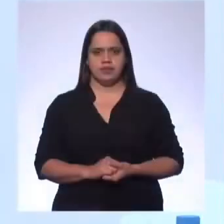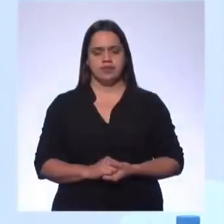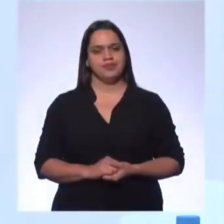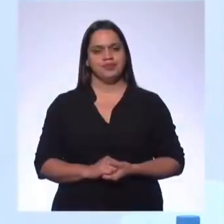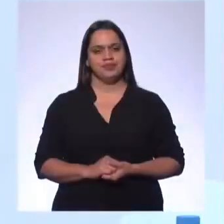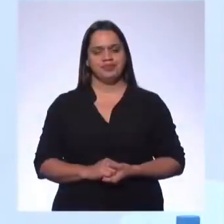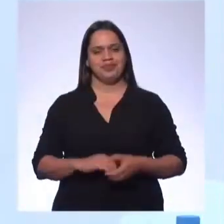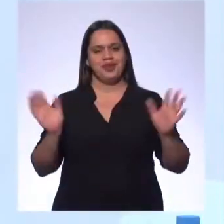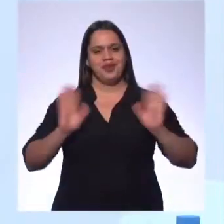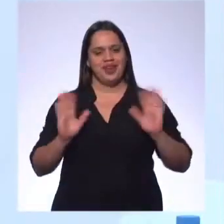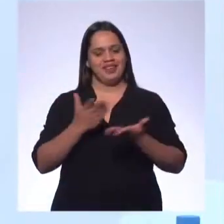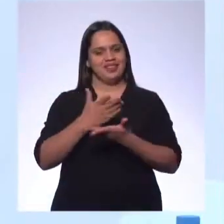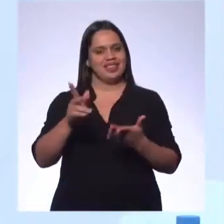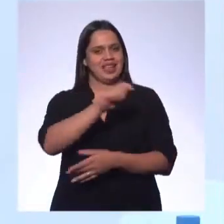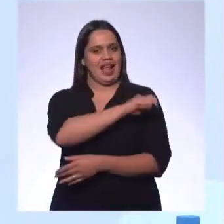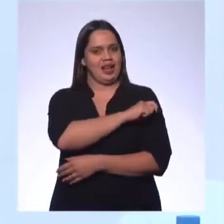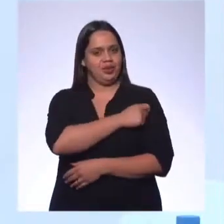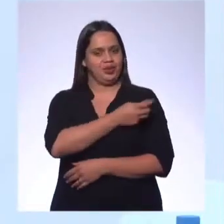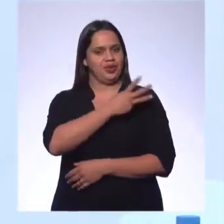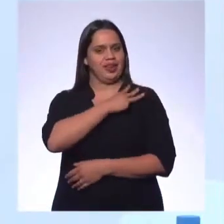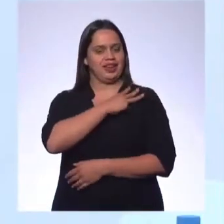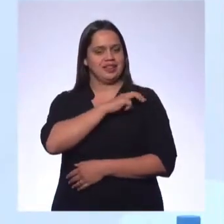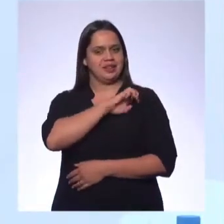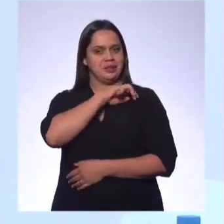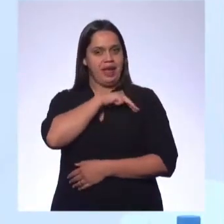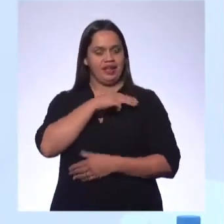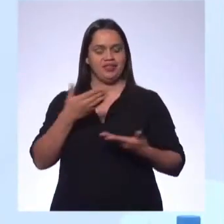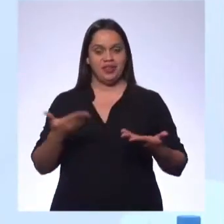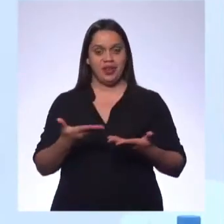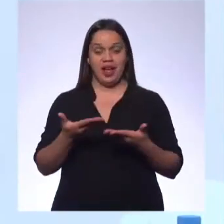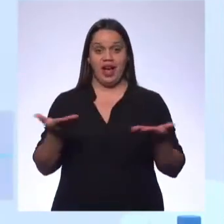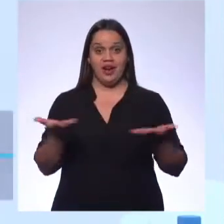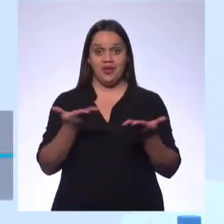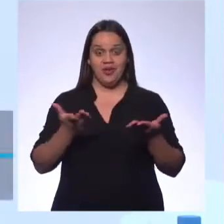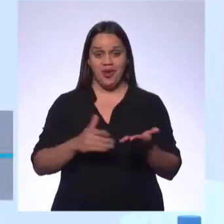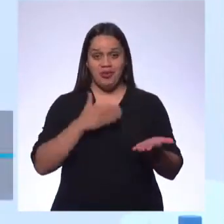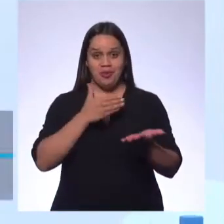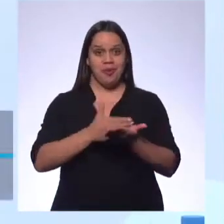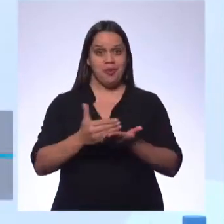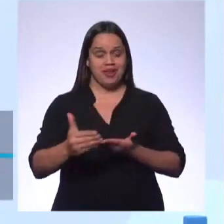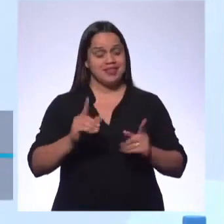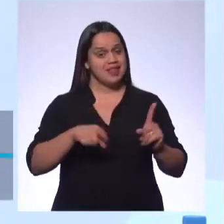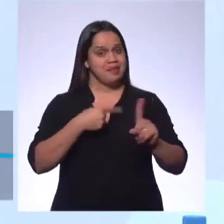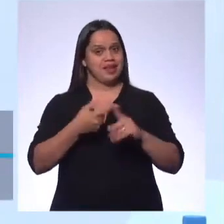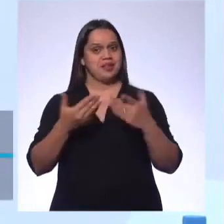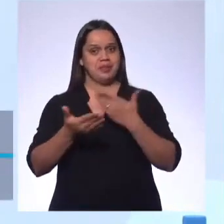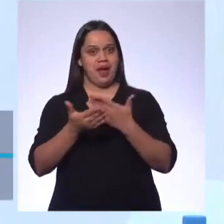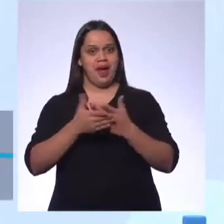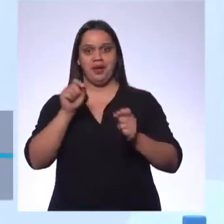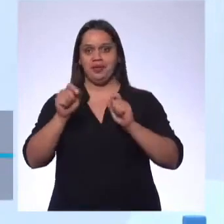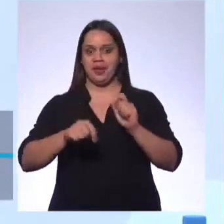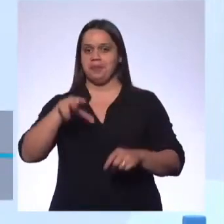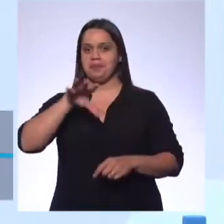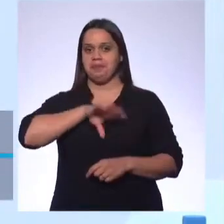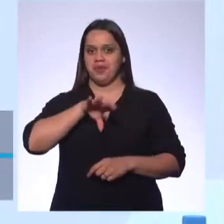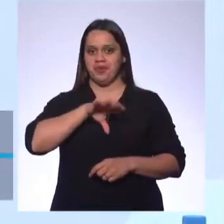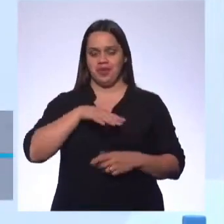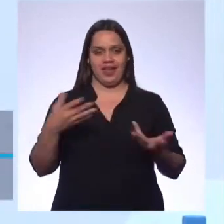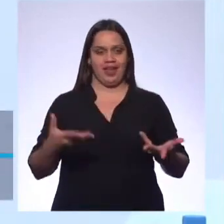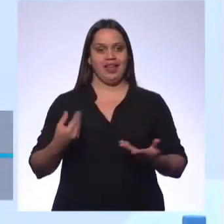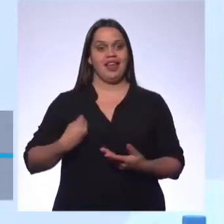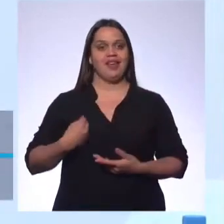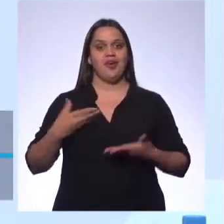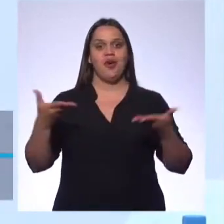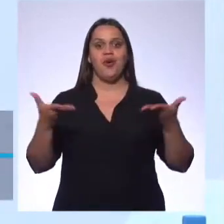Olá, alunos da terceira série do ensino médio. Vamos aí a mais uma aula de língua portuguesa. Eu